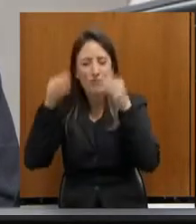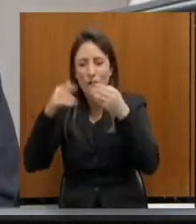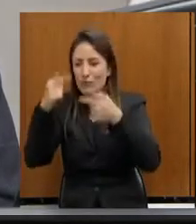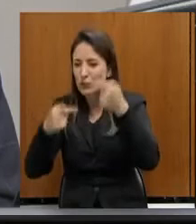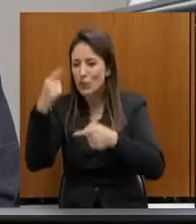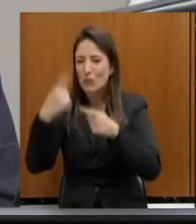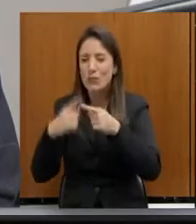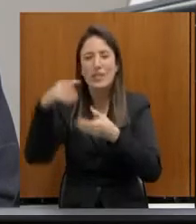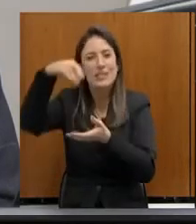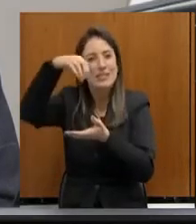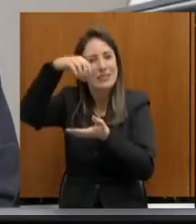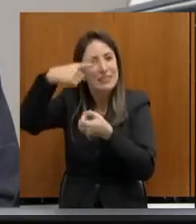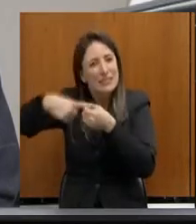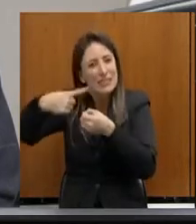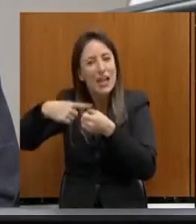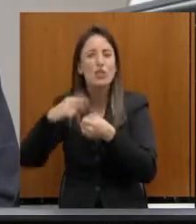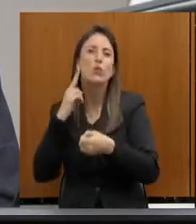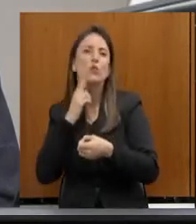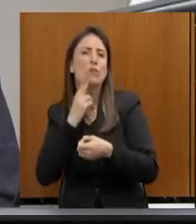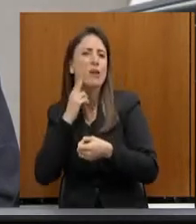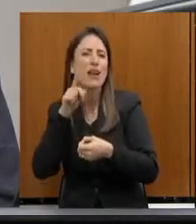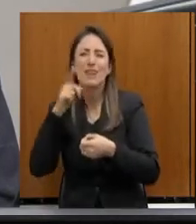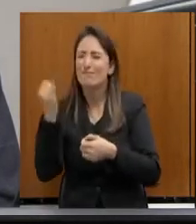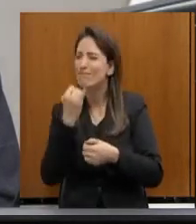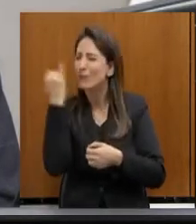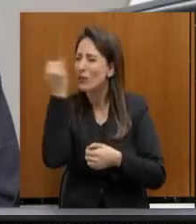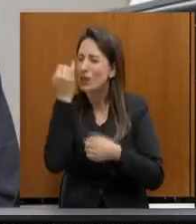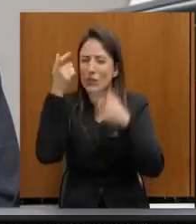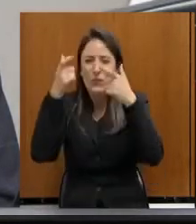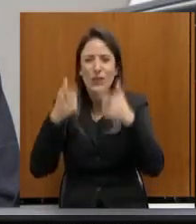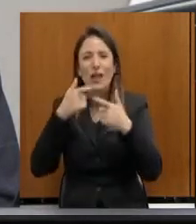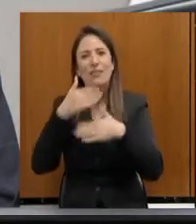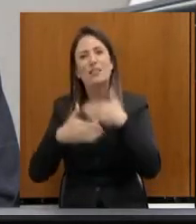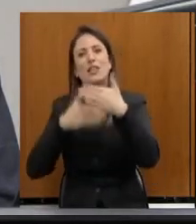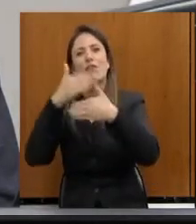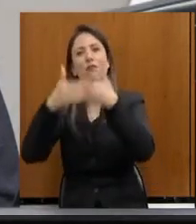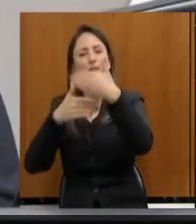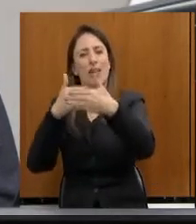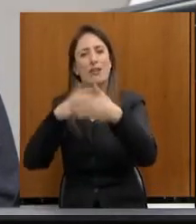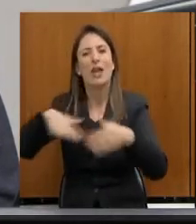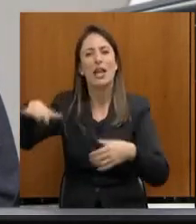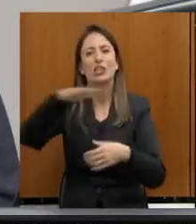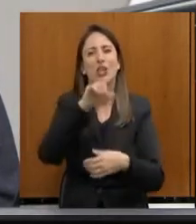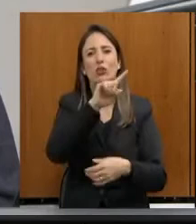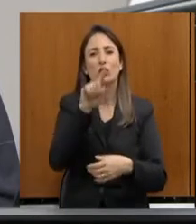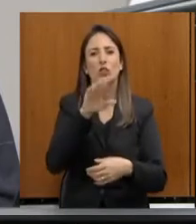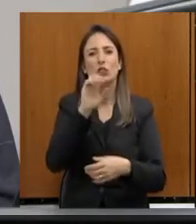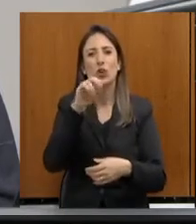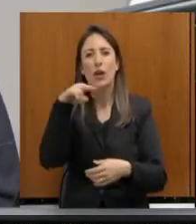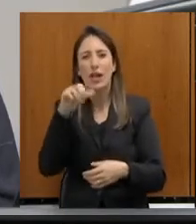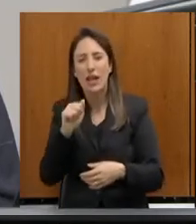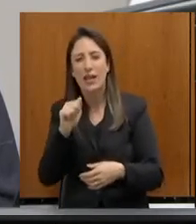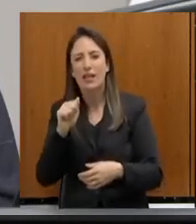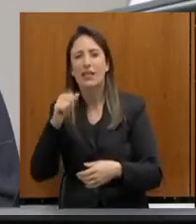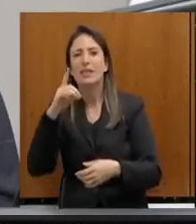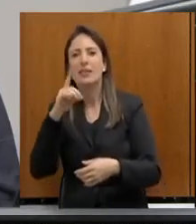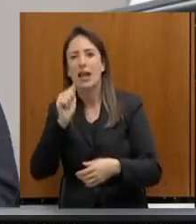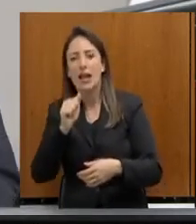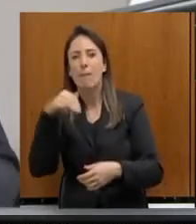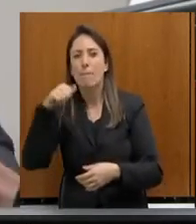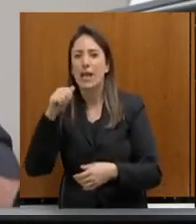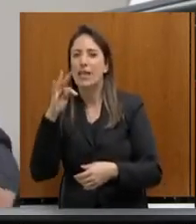Ubá é um importante polo de desenvolvimento Regional da zona da mata Polo moveleiro de referência Nacional